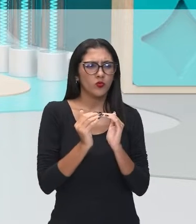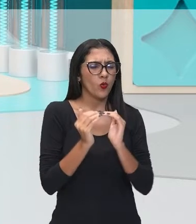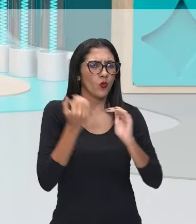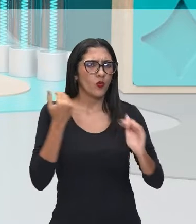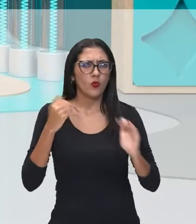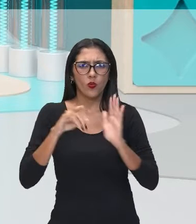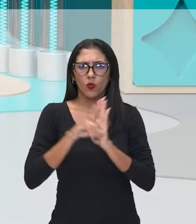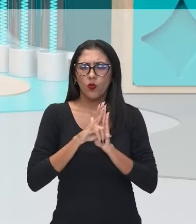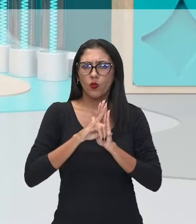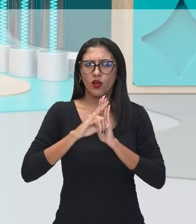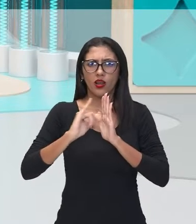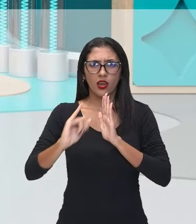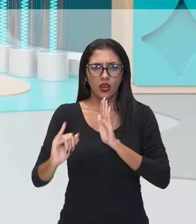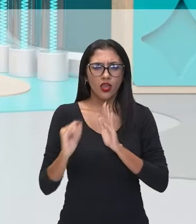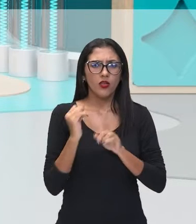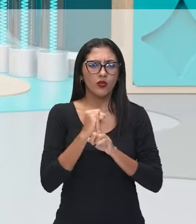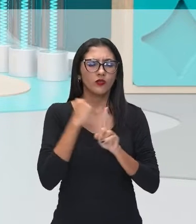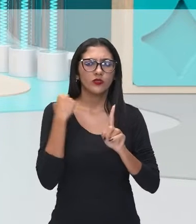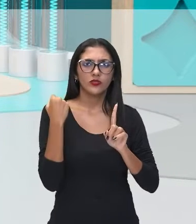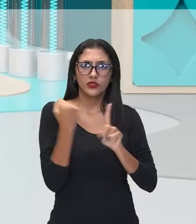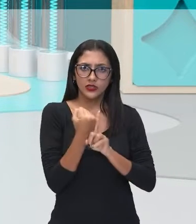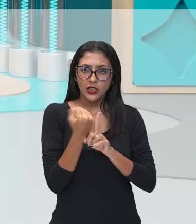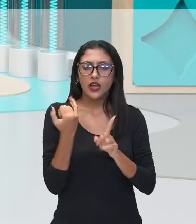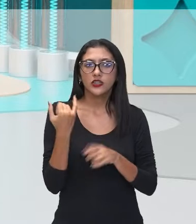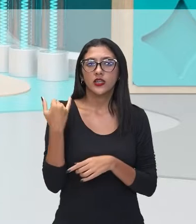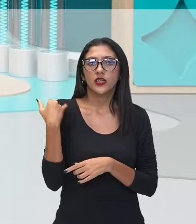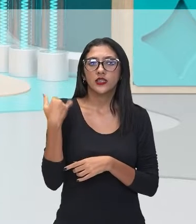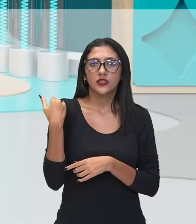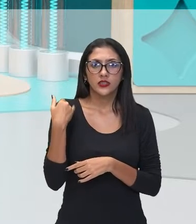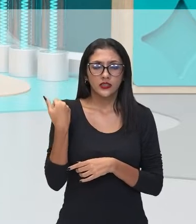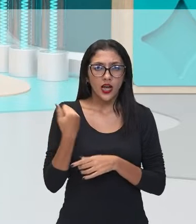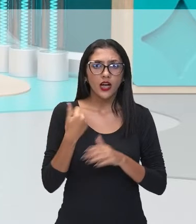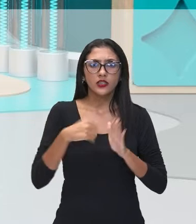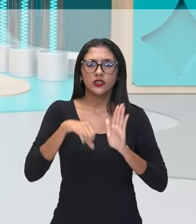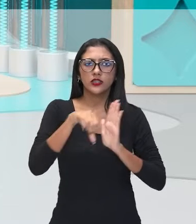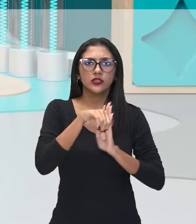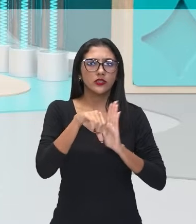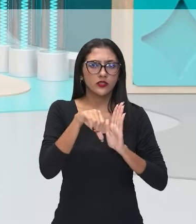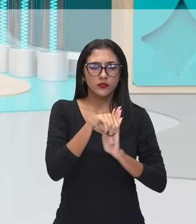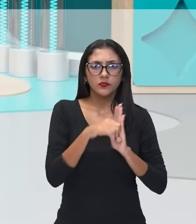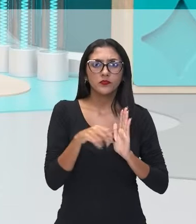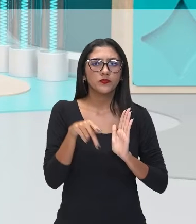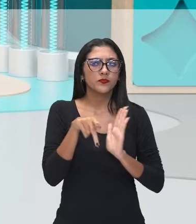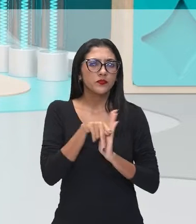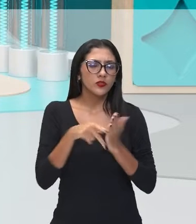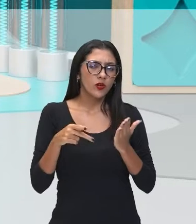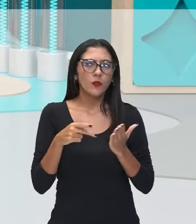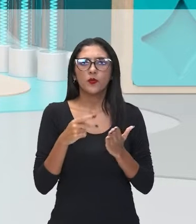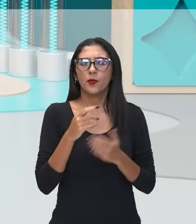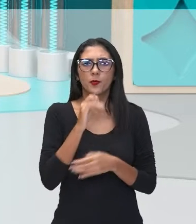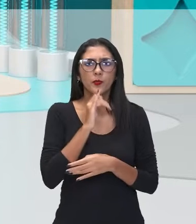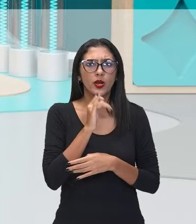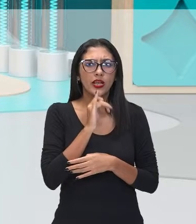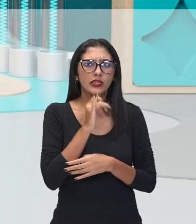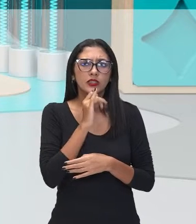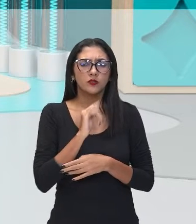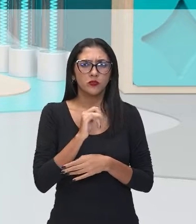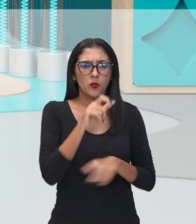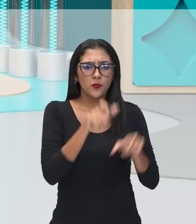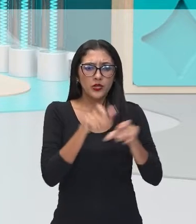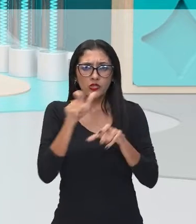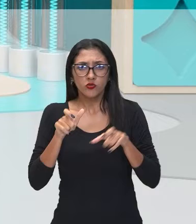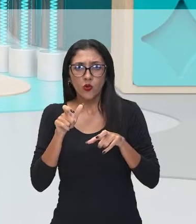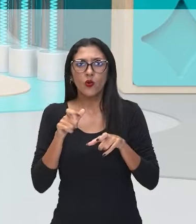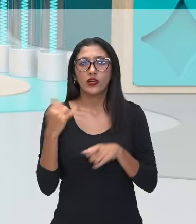com o sistema legal, com a sociedade, certo? Os crimes só podem ser punidos, ou seja, pessoas a